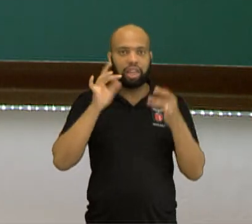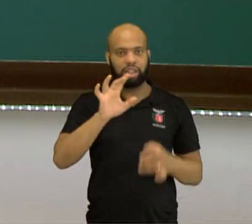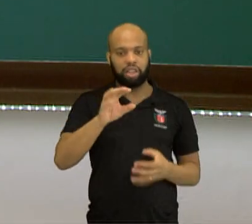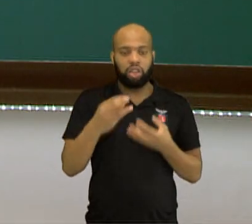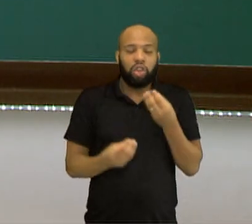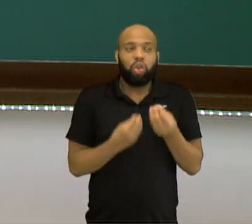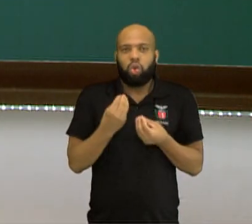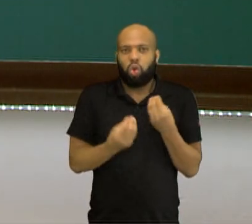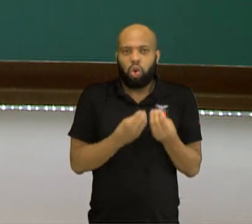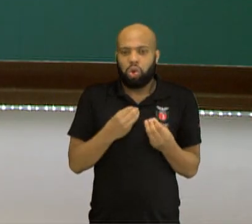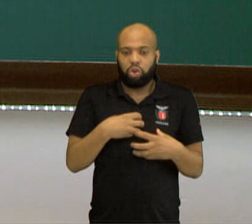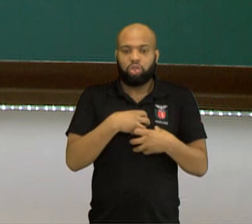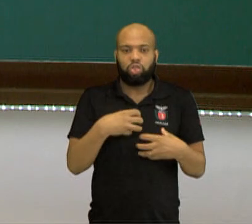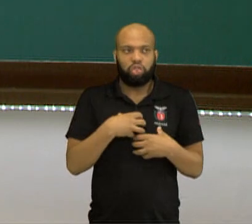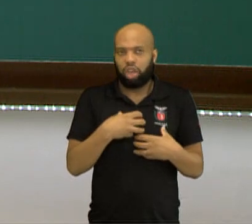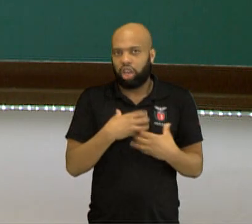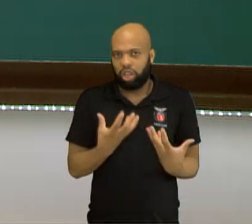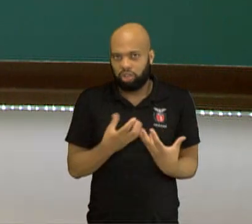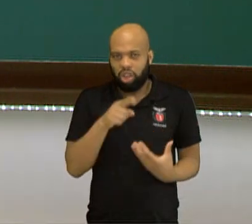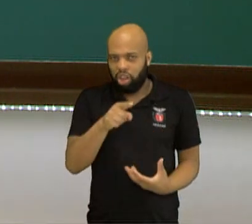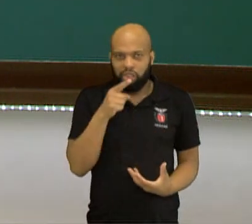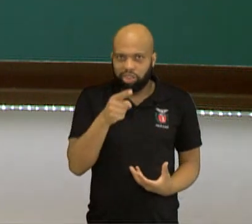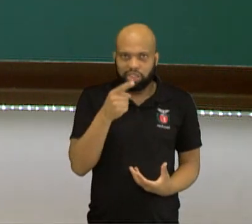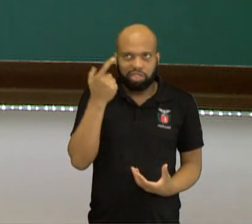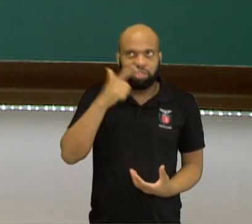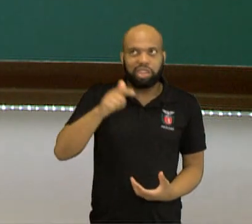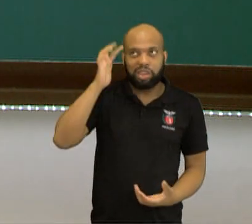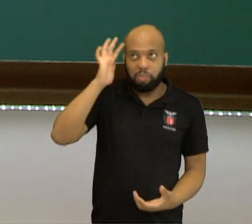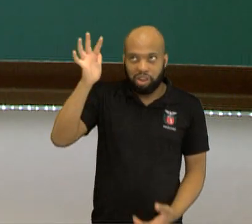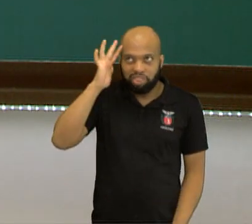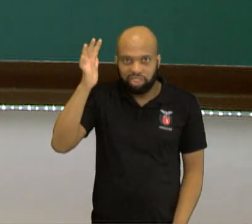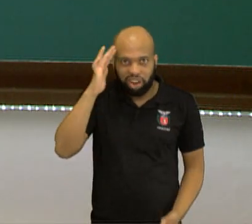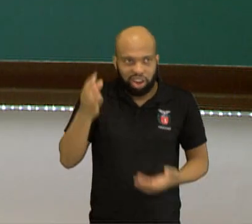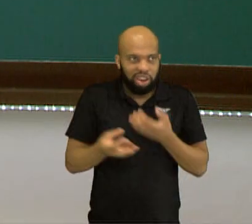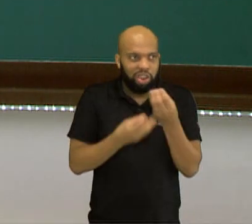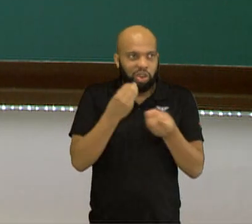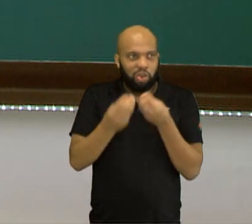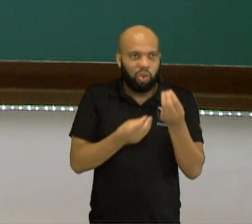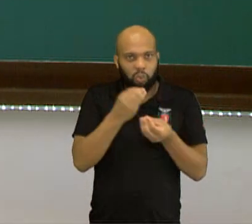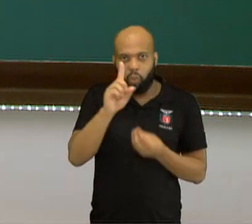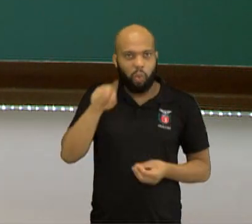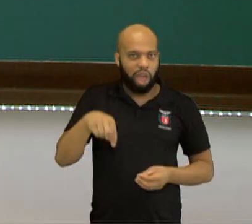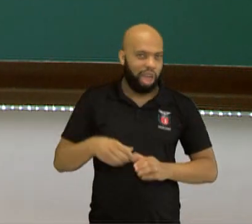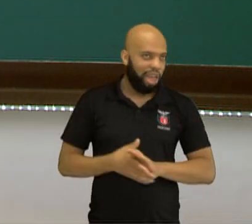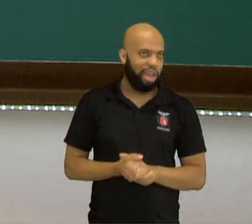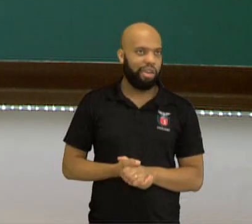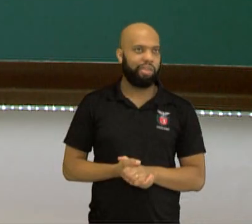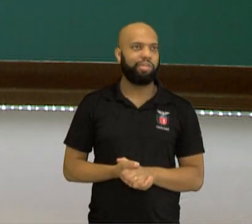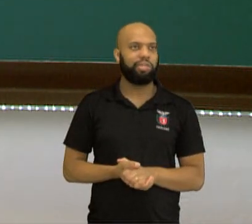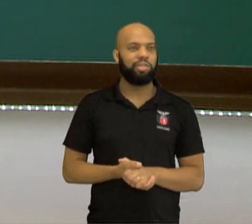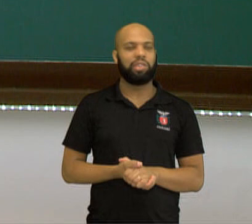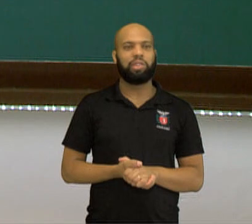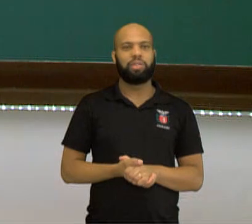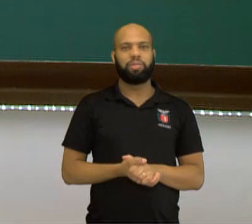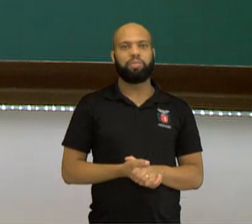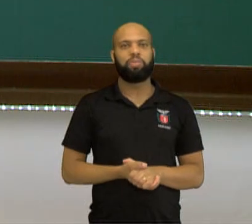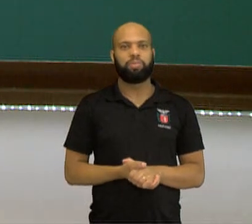Como será que é a acústica? Você tem ideia, né, de como seria?